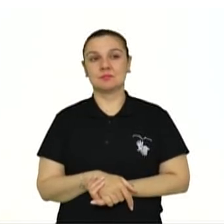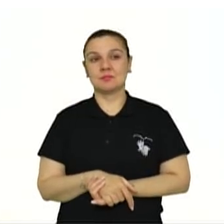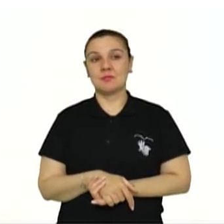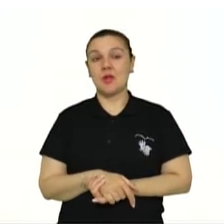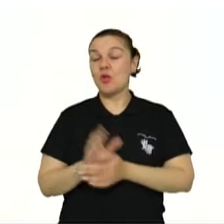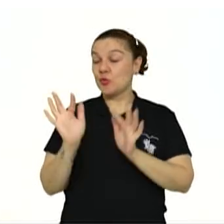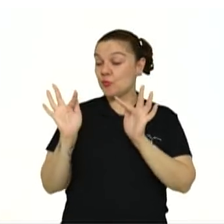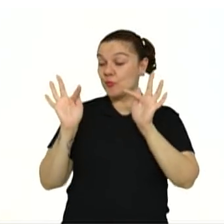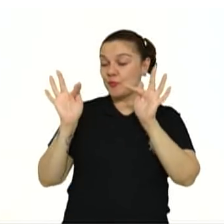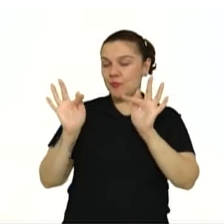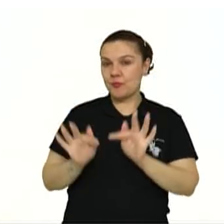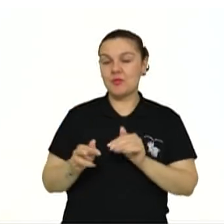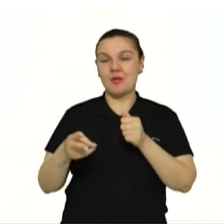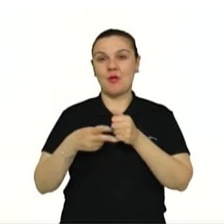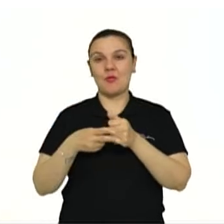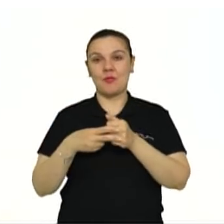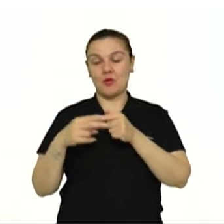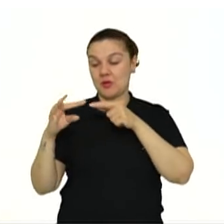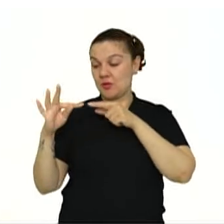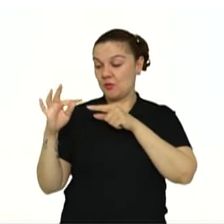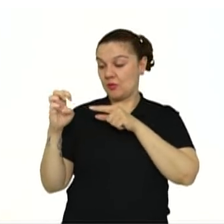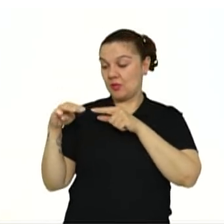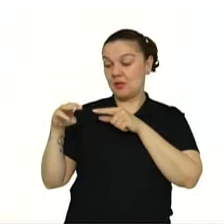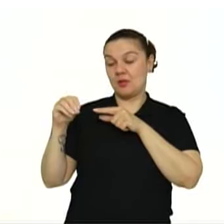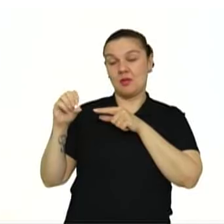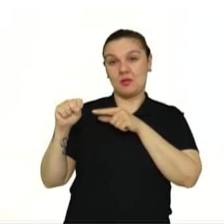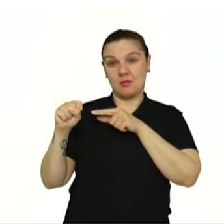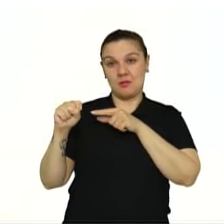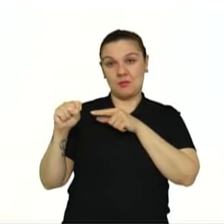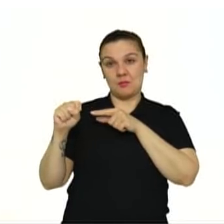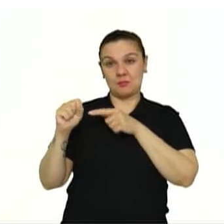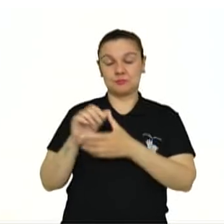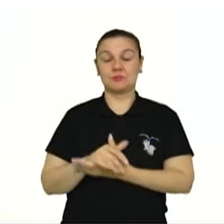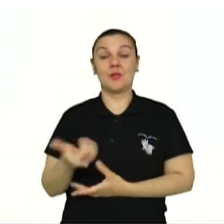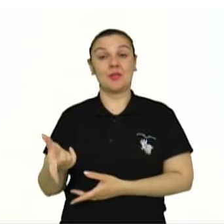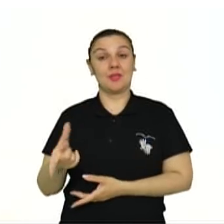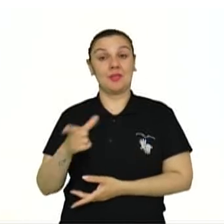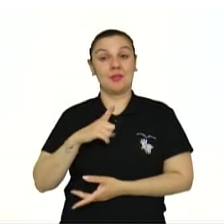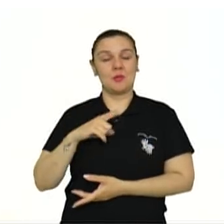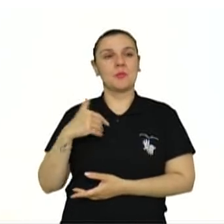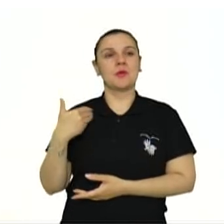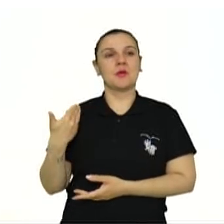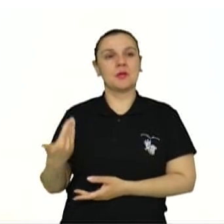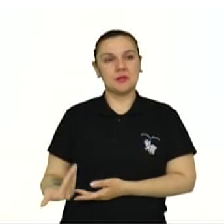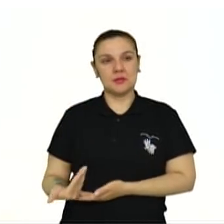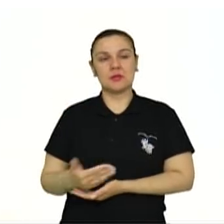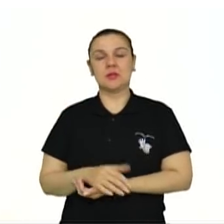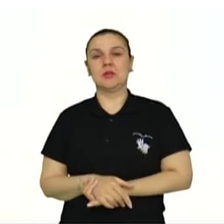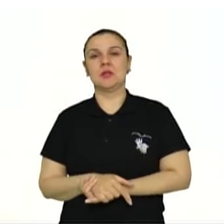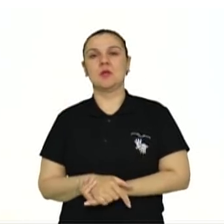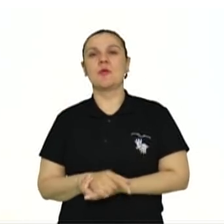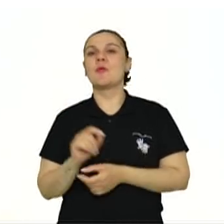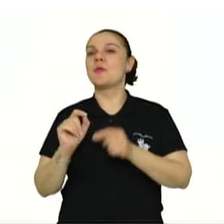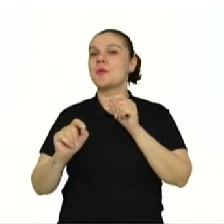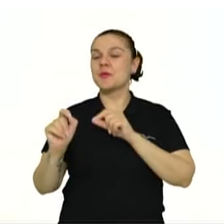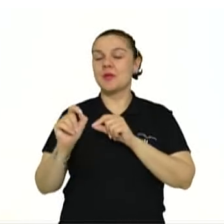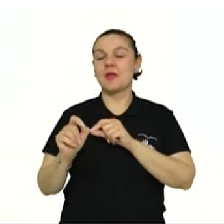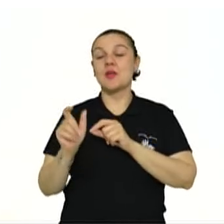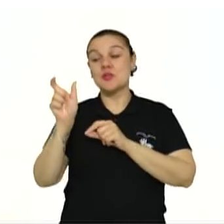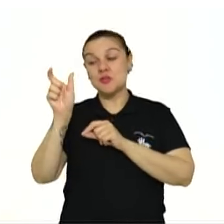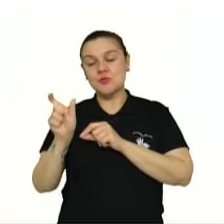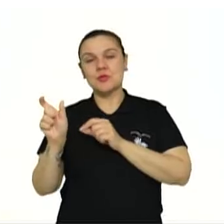Da terminação verbal mos, da forma verbal temos. Então, aquilo que a gente trabalhou anteriormente,